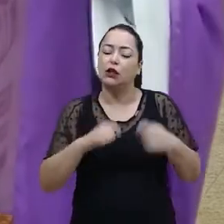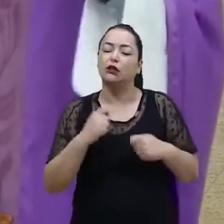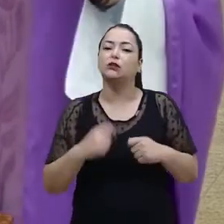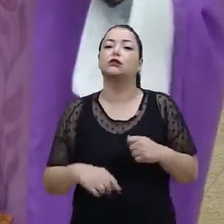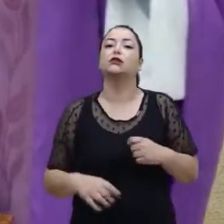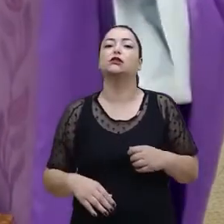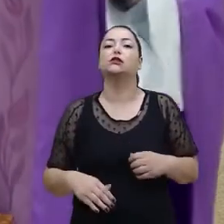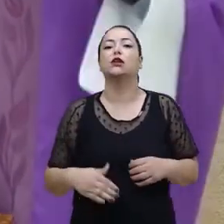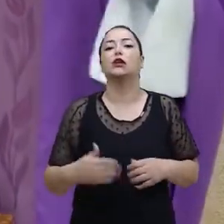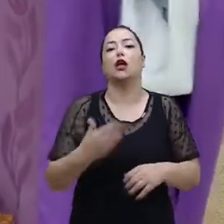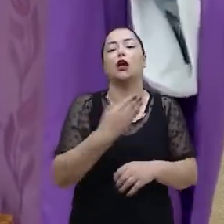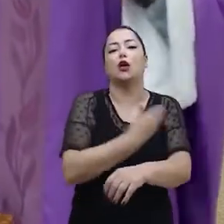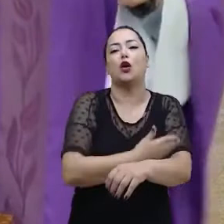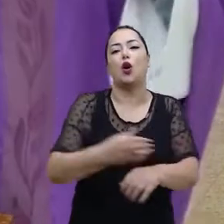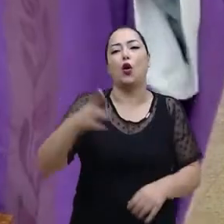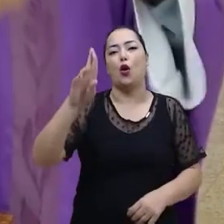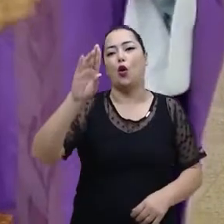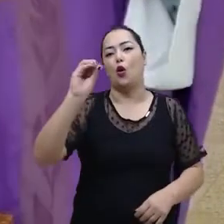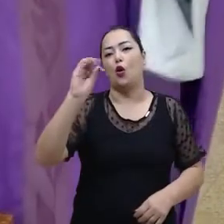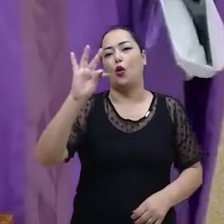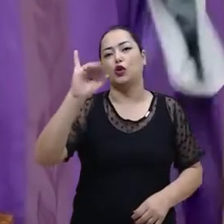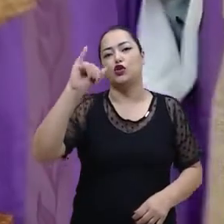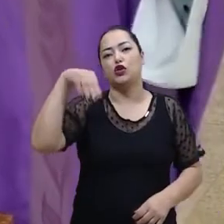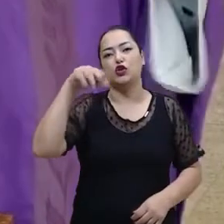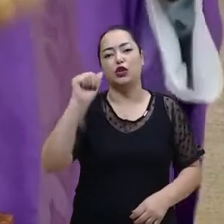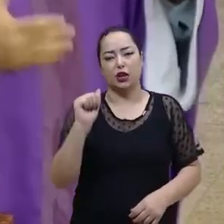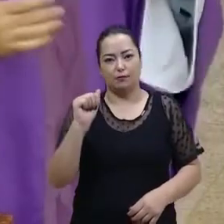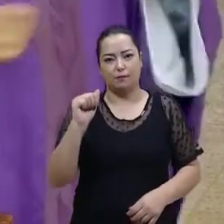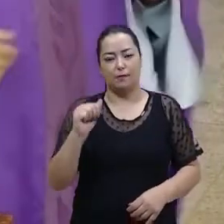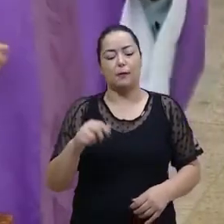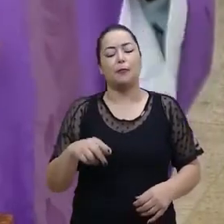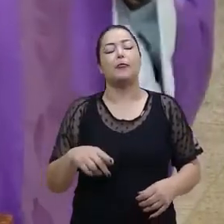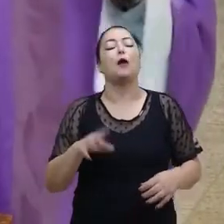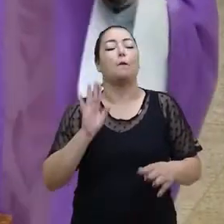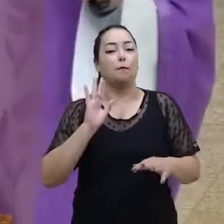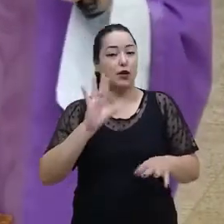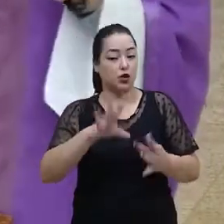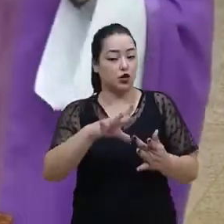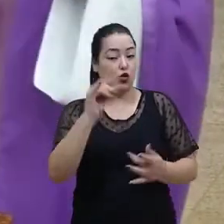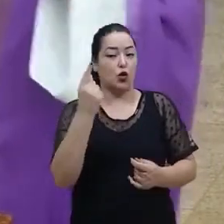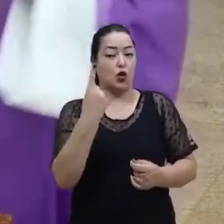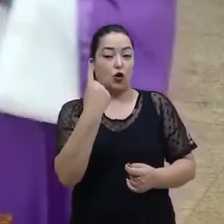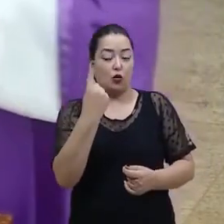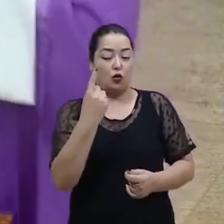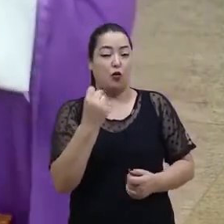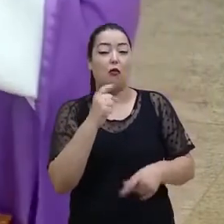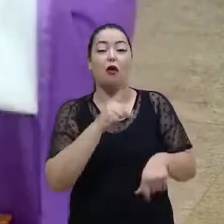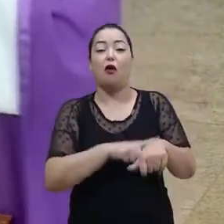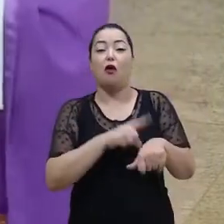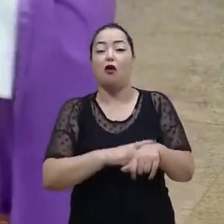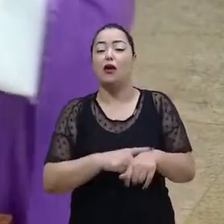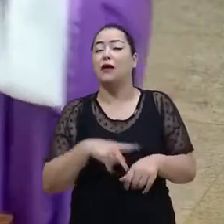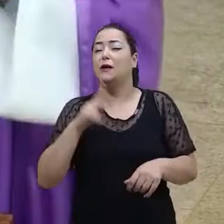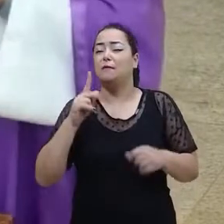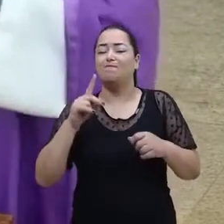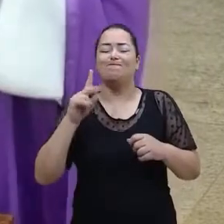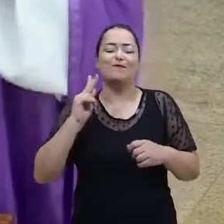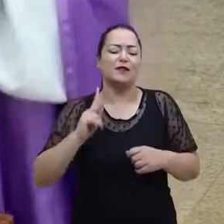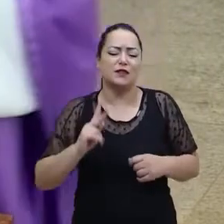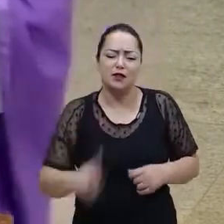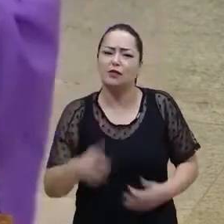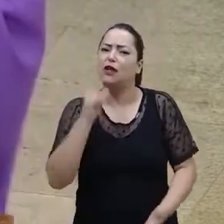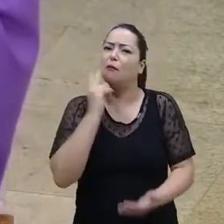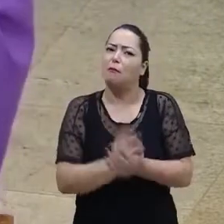horário e que Reze sempre naquela mesma hora é importante isso não fique com essa coisa eu rezo